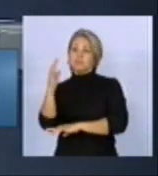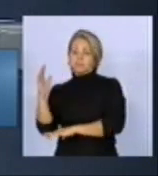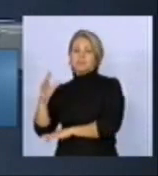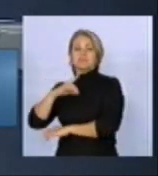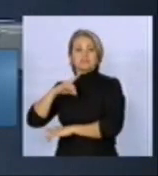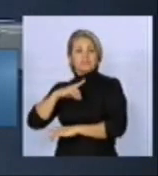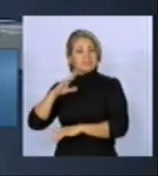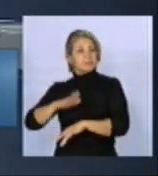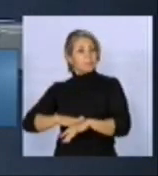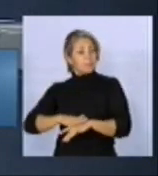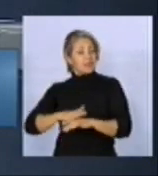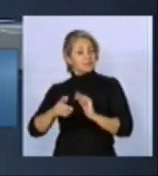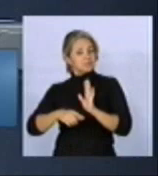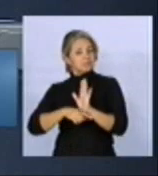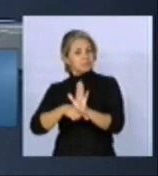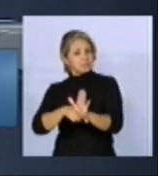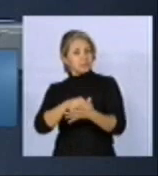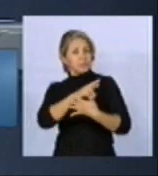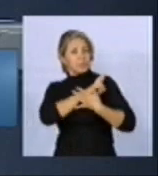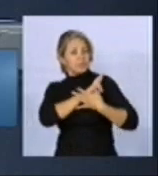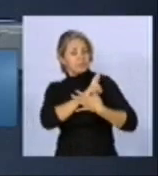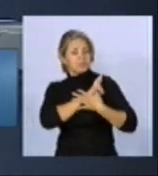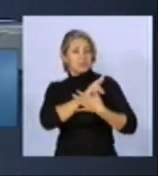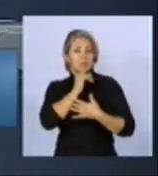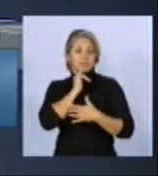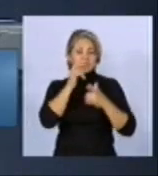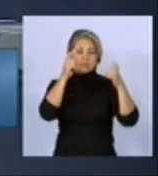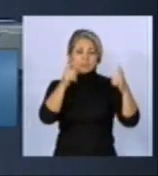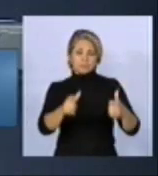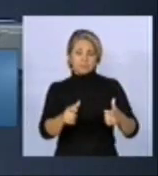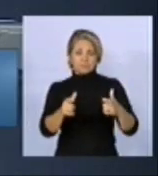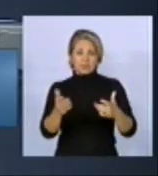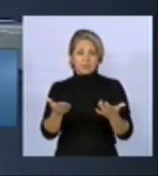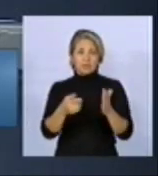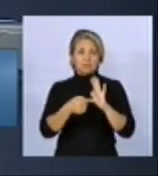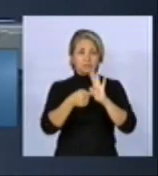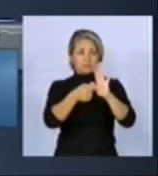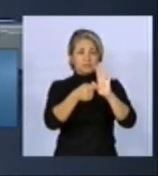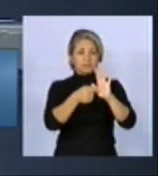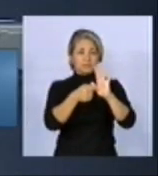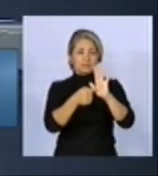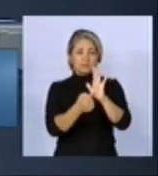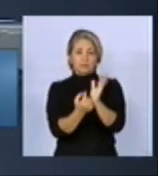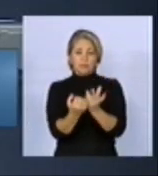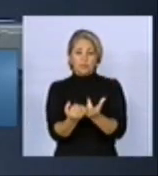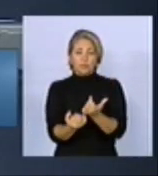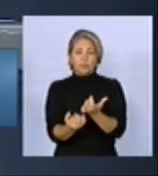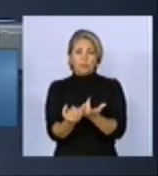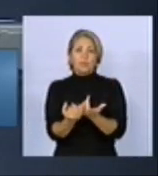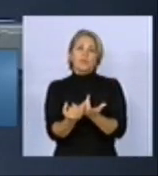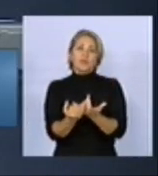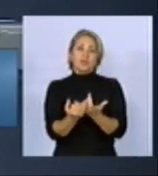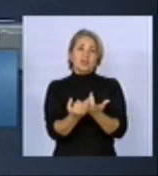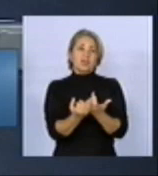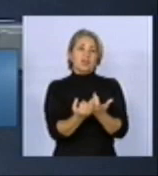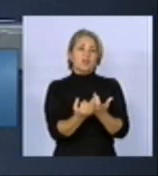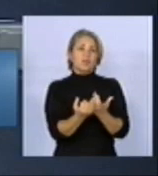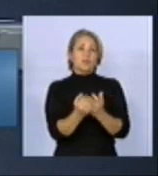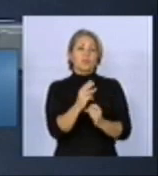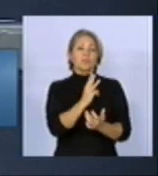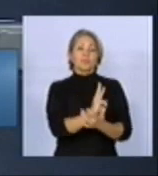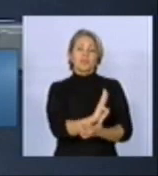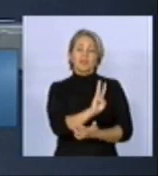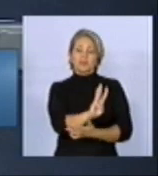maiores atribuições né esse quadro aqui primeiro com dados do canat que é o site mantido pelo